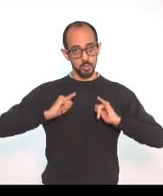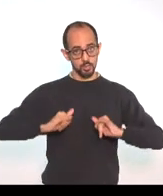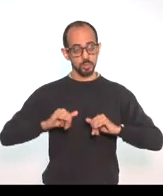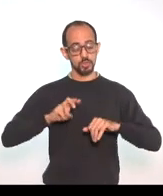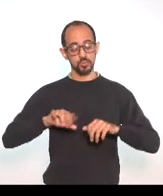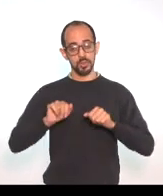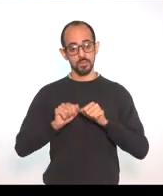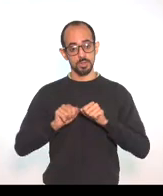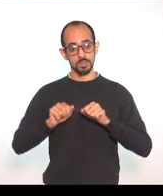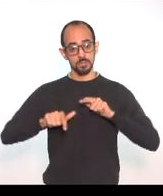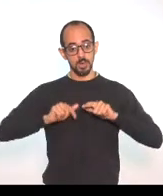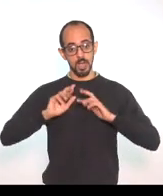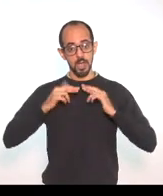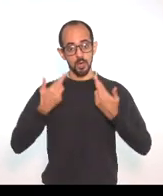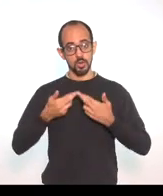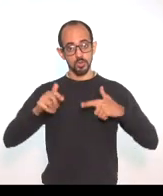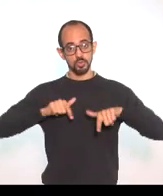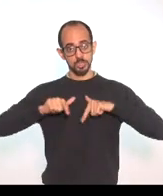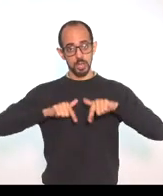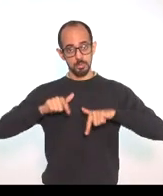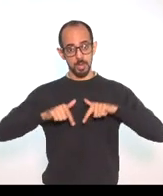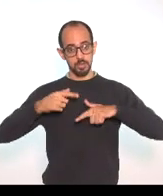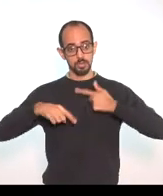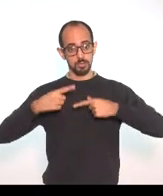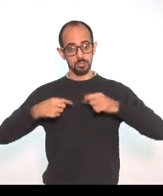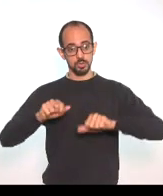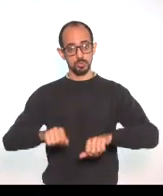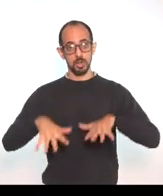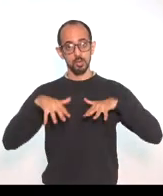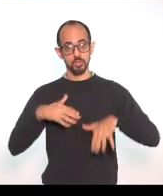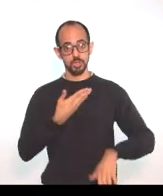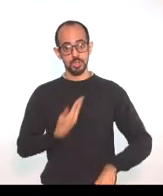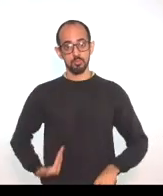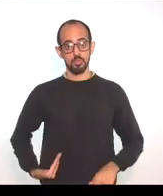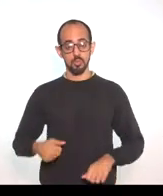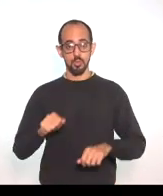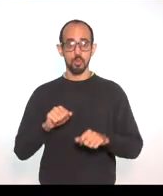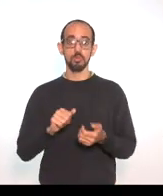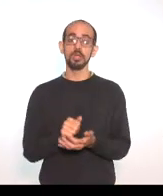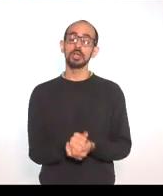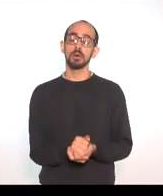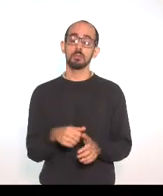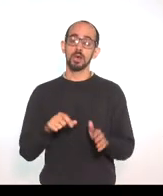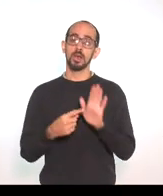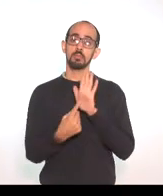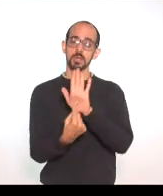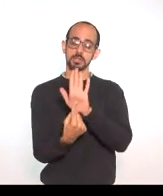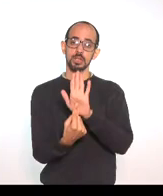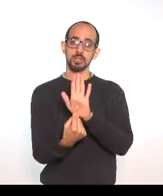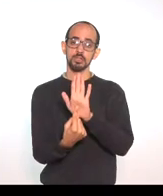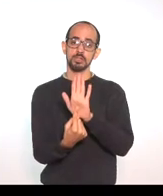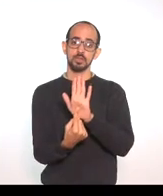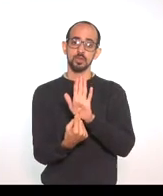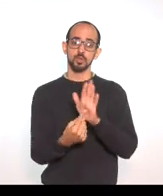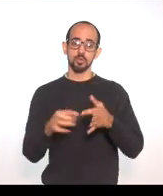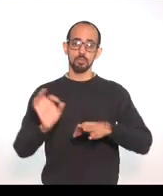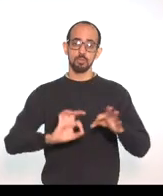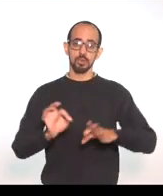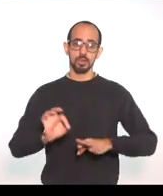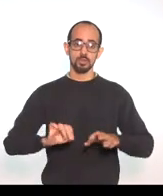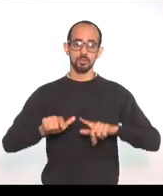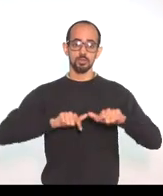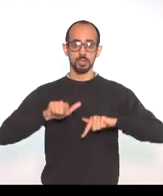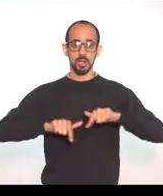da comissão e em seguida fará audiência pública para apresentação do plano de trabalho